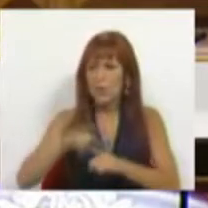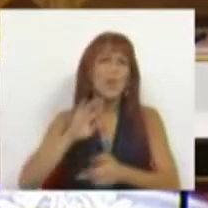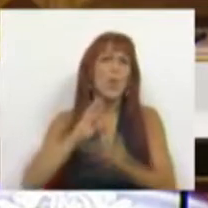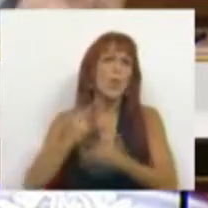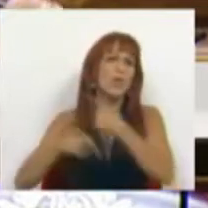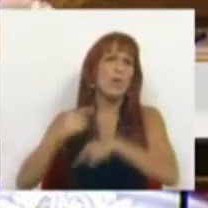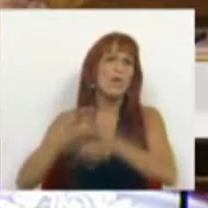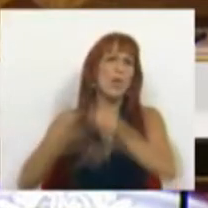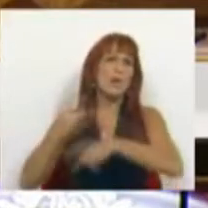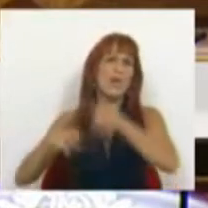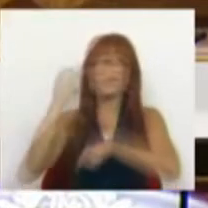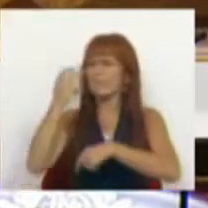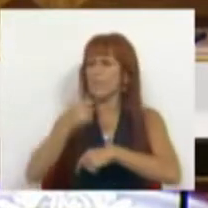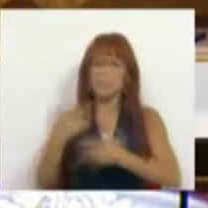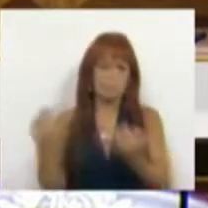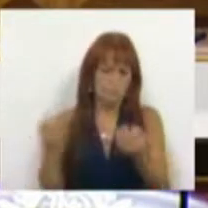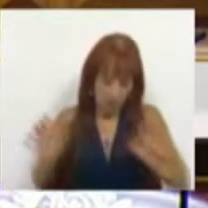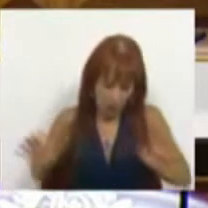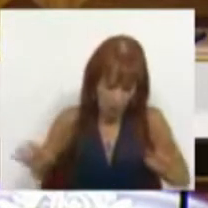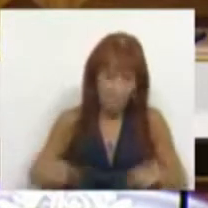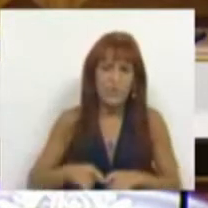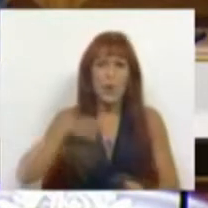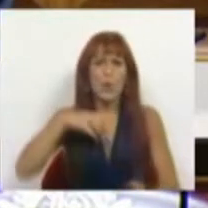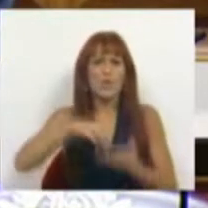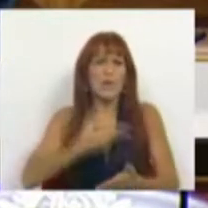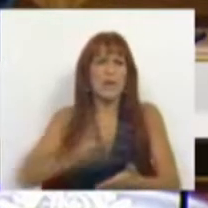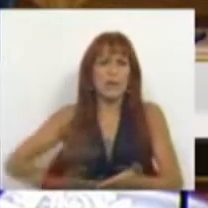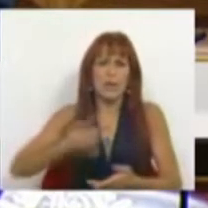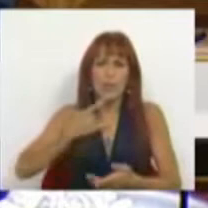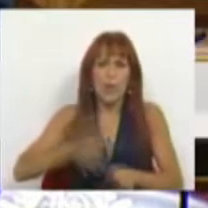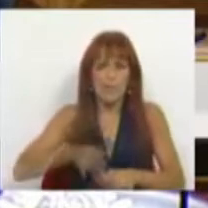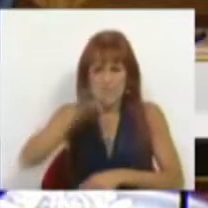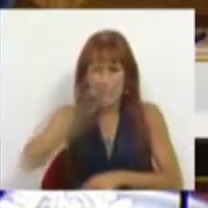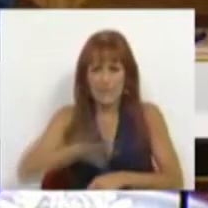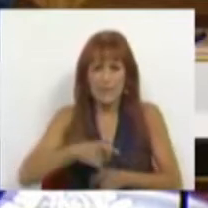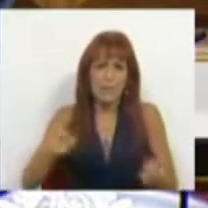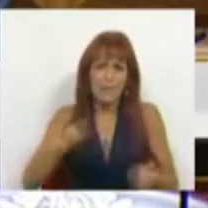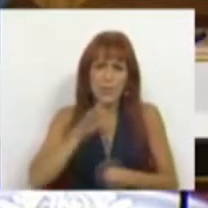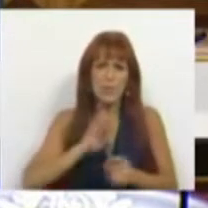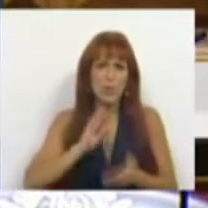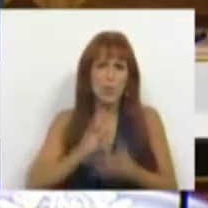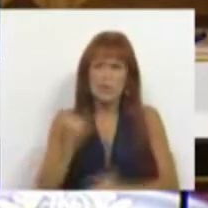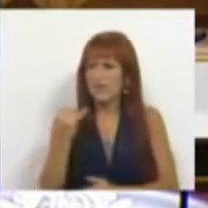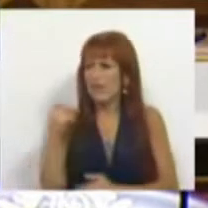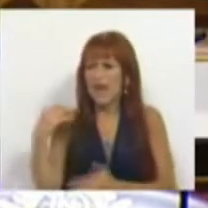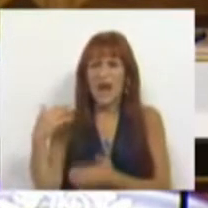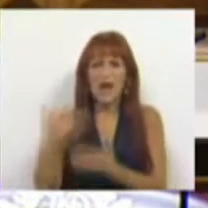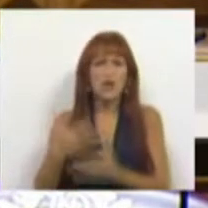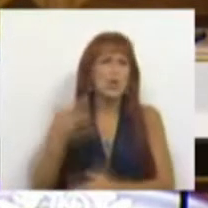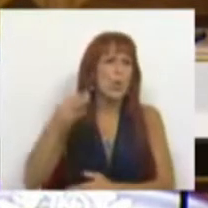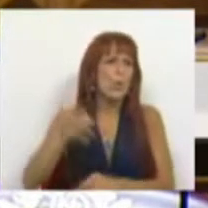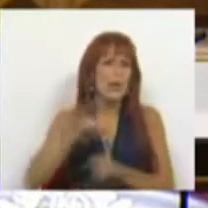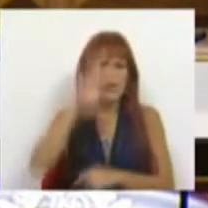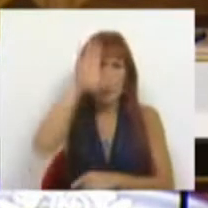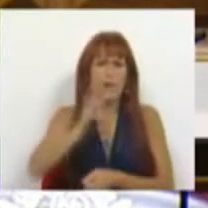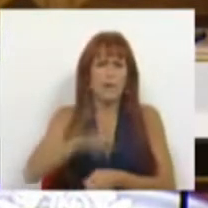ano, nem nos últimos 4 anos, seguramente, um edifício tão antigo. E convém lembrar também, se calhar, que nos últimos 20 anos o Partido Socialista